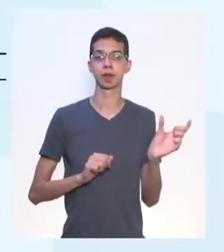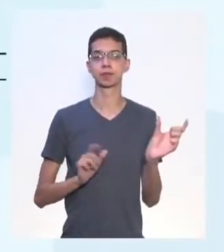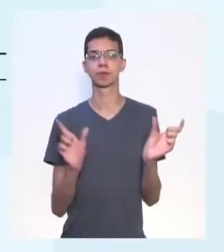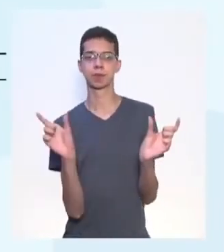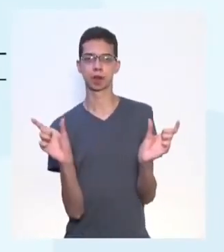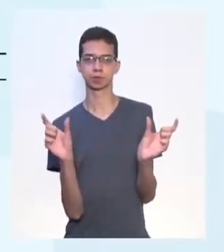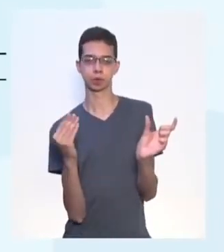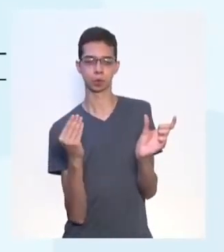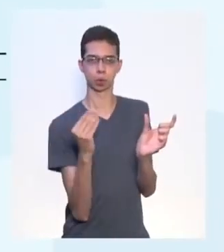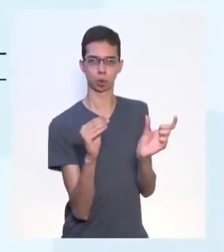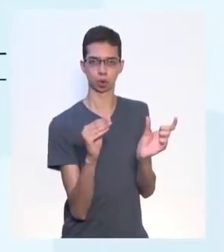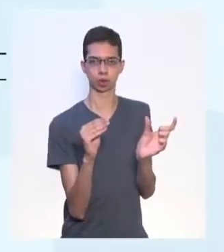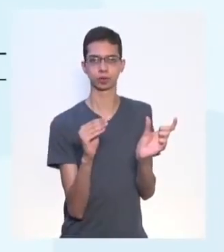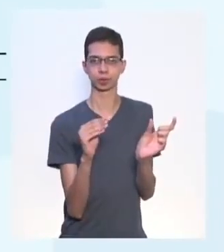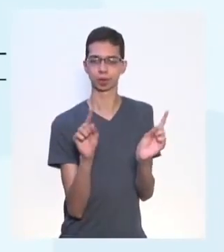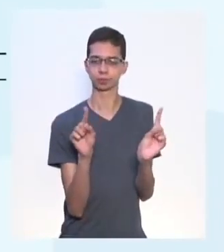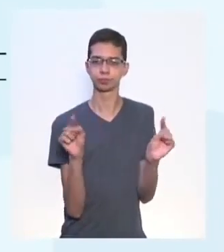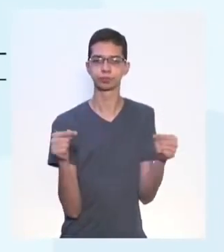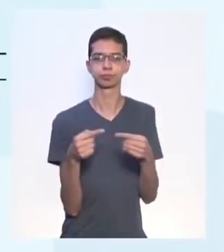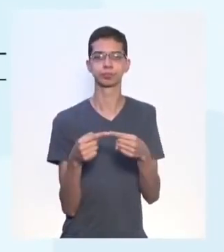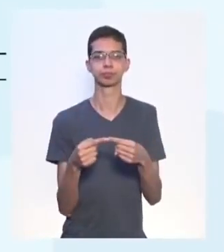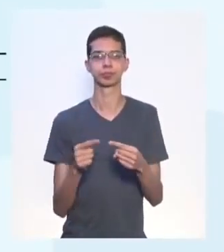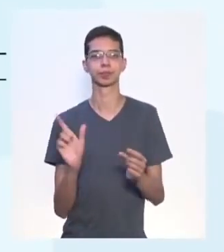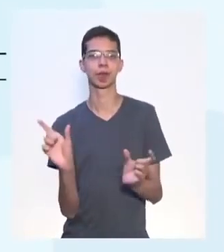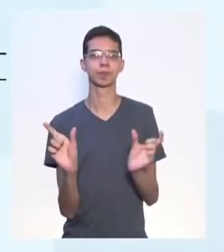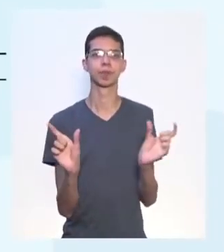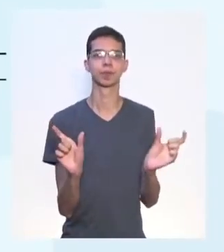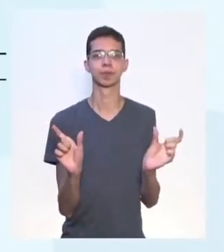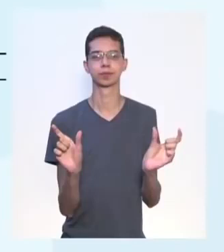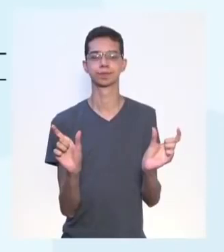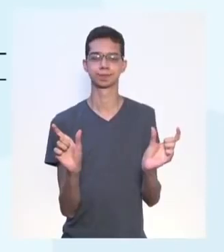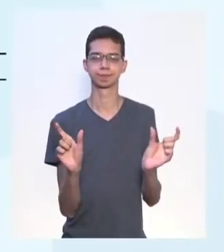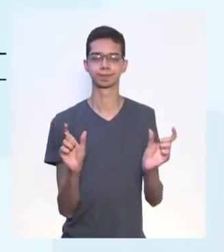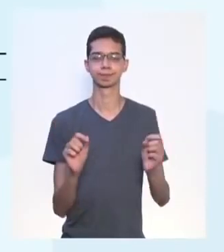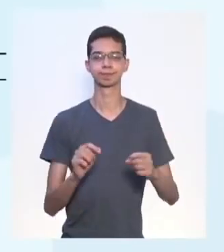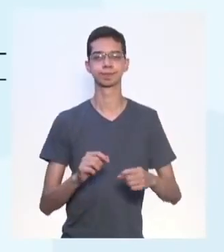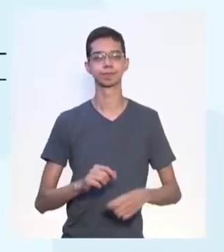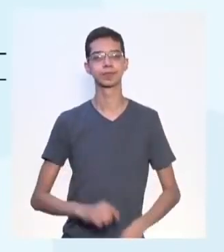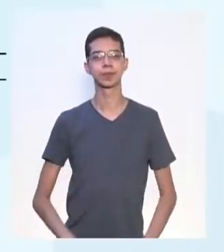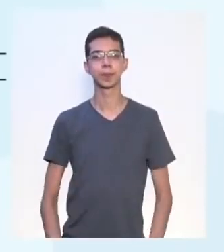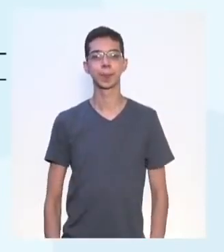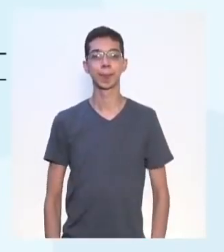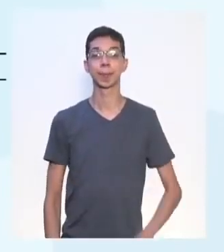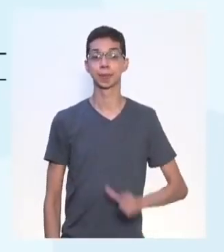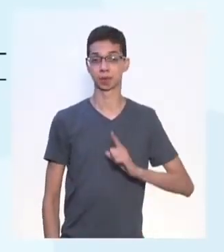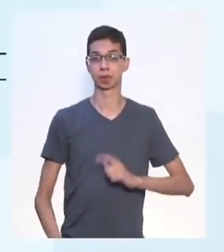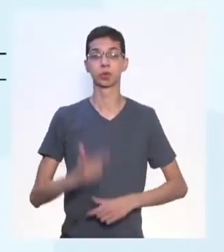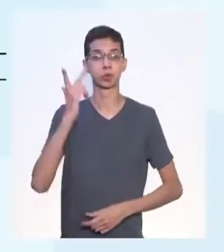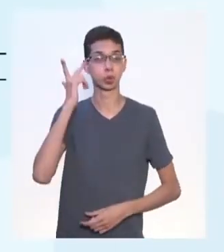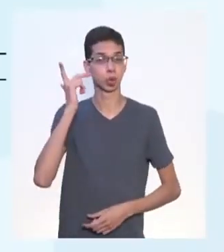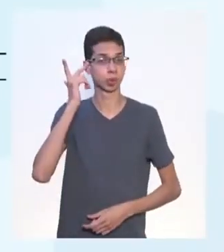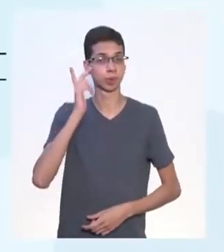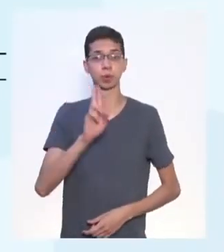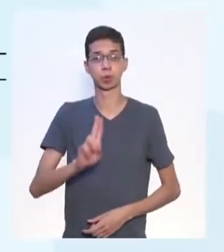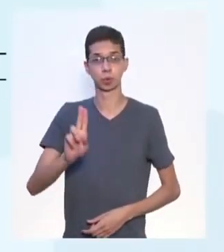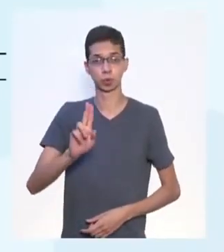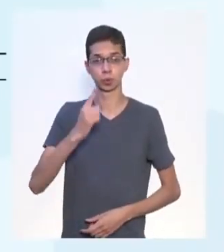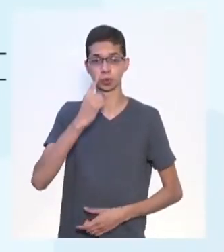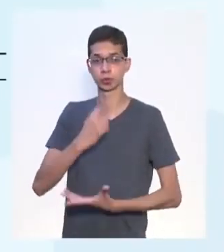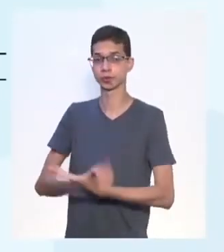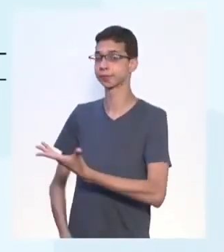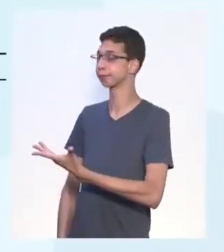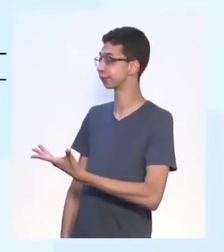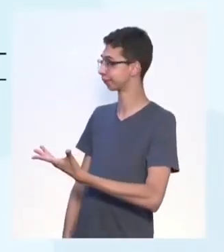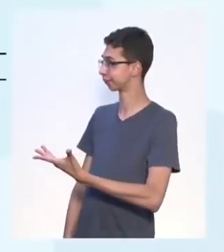essa ligação entre regido, que é a palavra que vem depois, e o regente, que é a que vem antes. As mais comuns são essas aí, ó. A, ante, após, até,